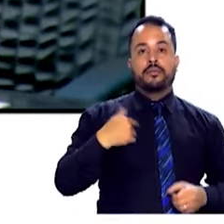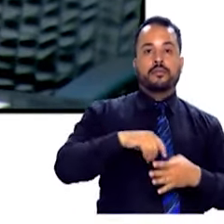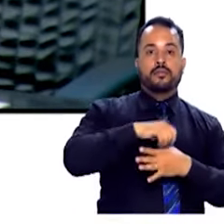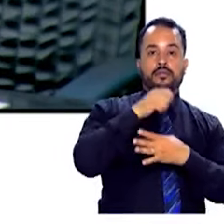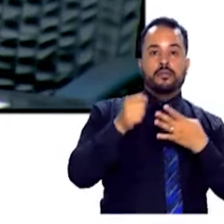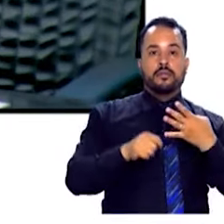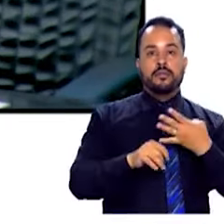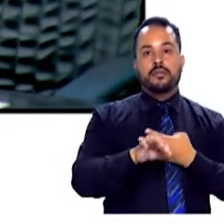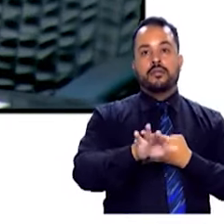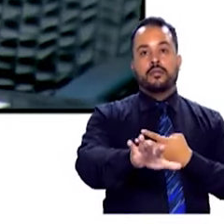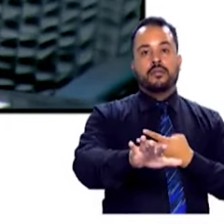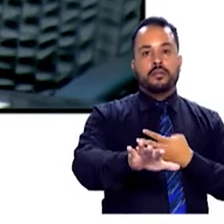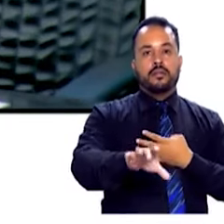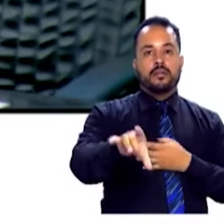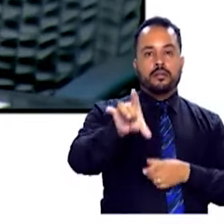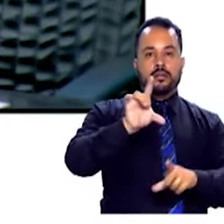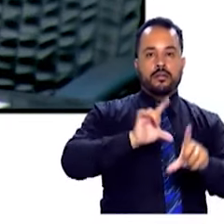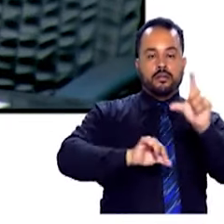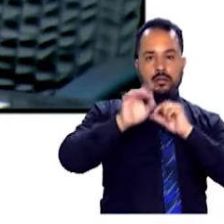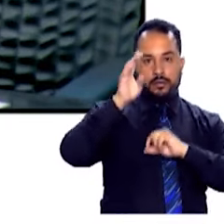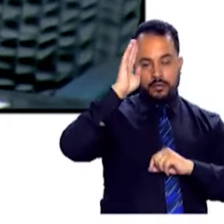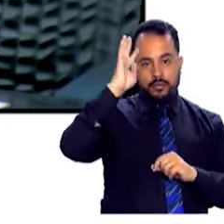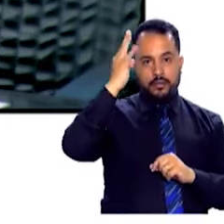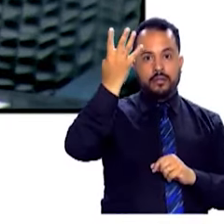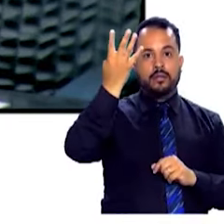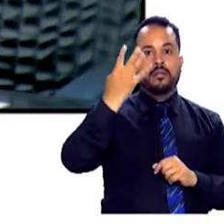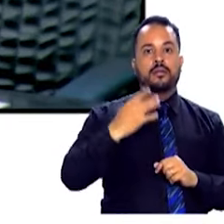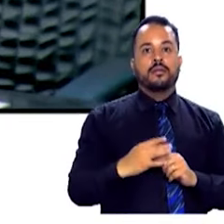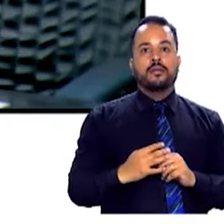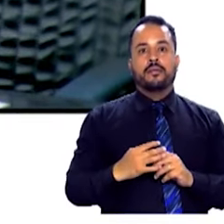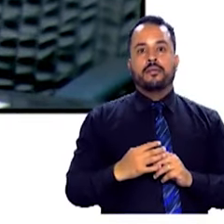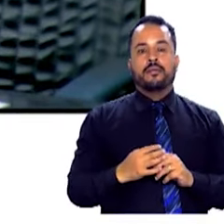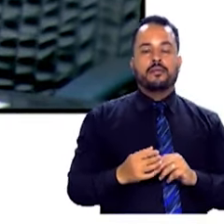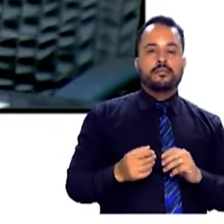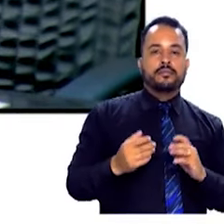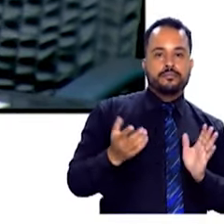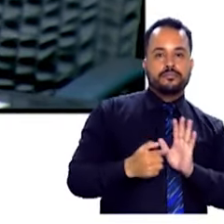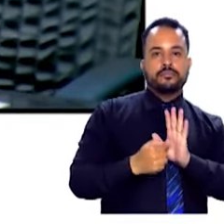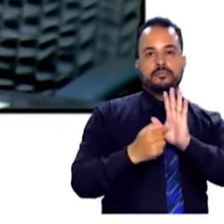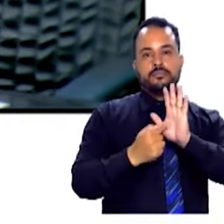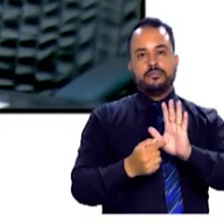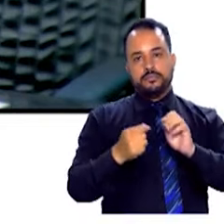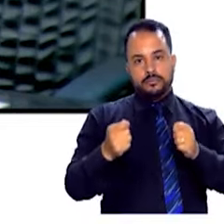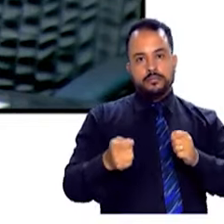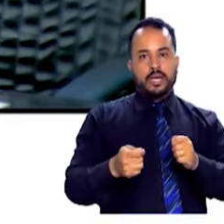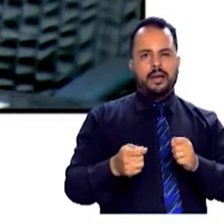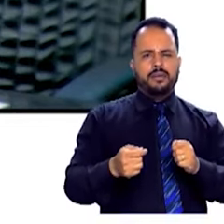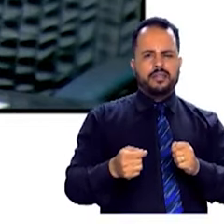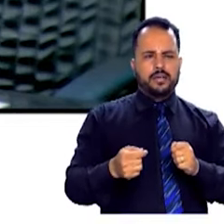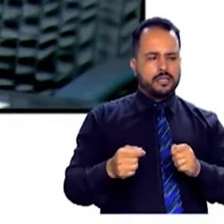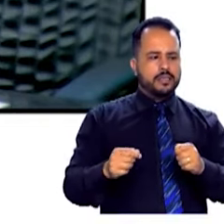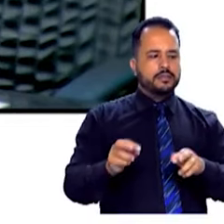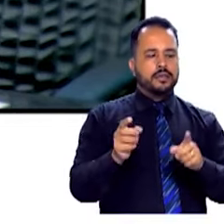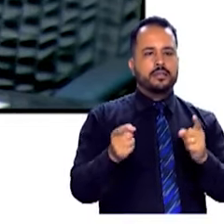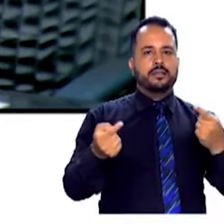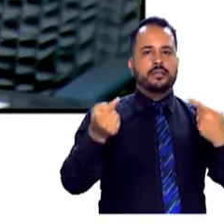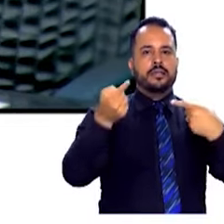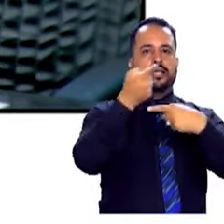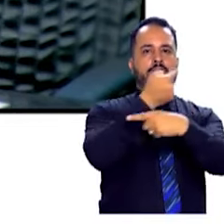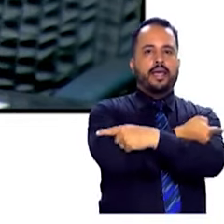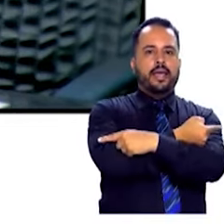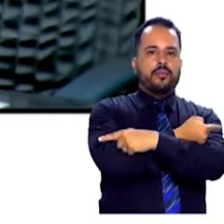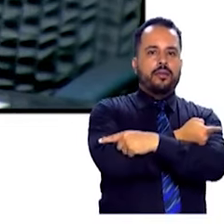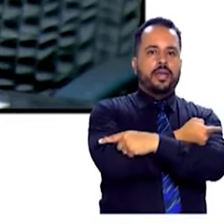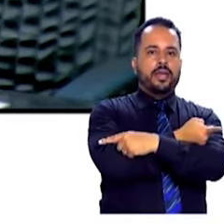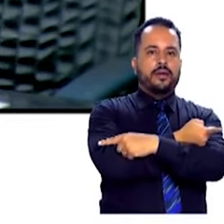filtros positivos Professor Leandro Janini já expôs né a arbitrariedade eh que significa um